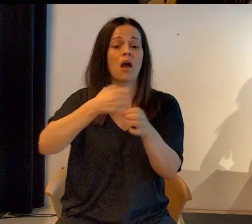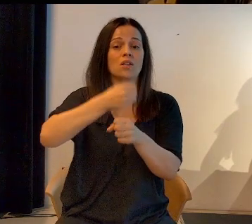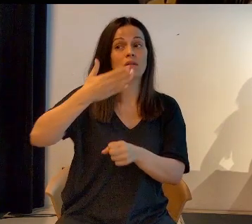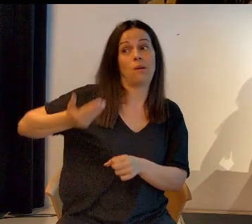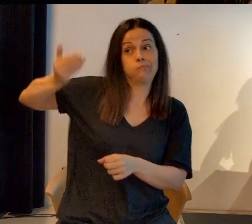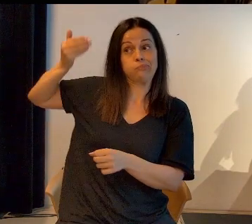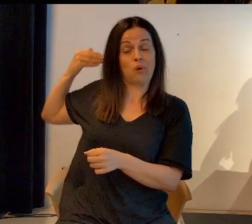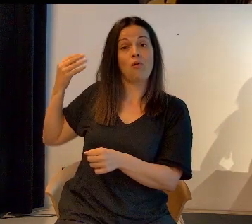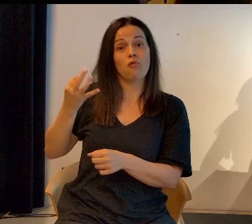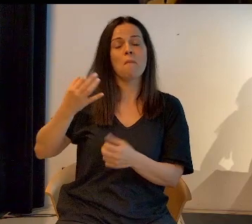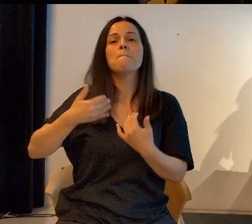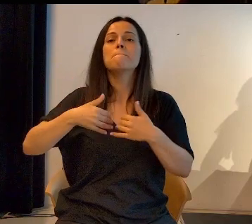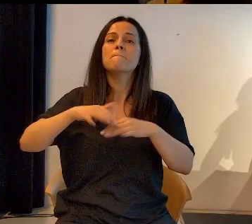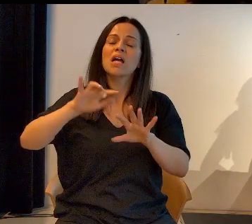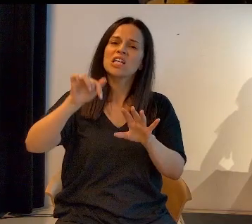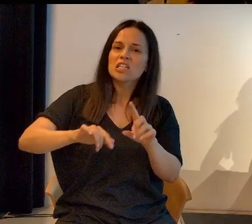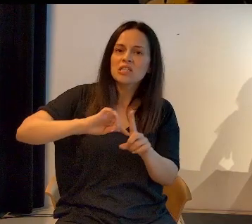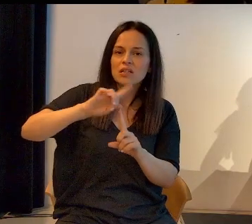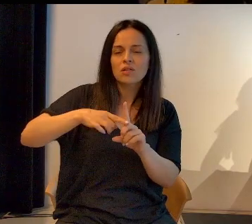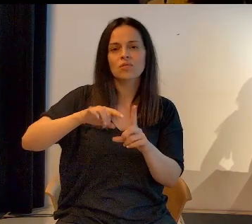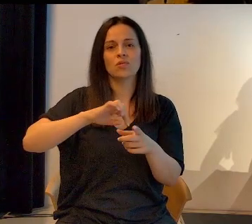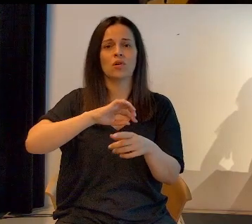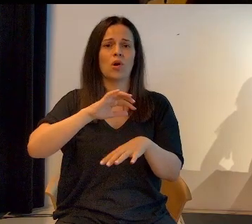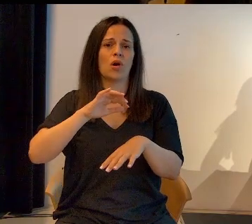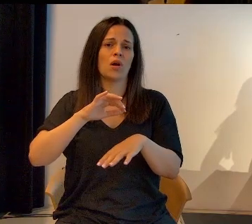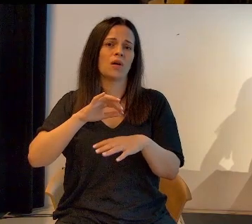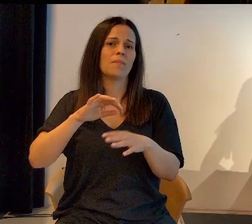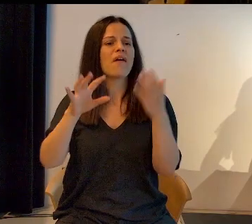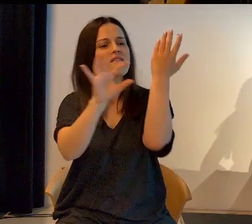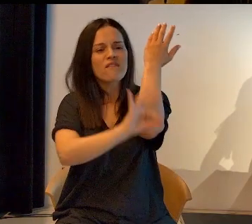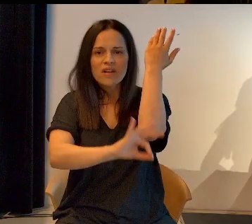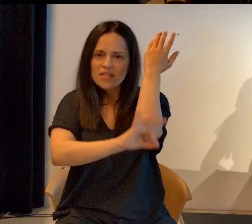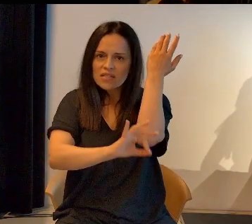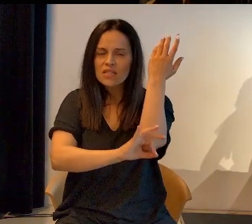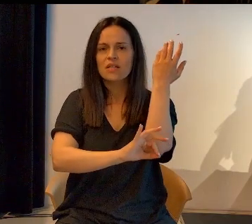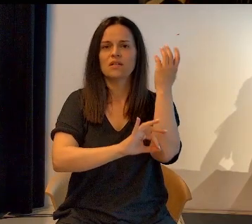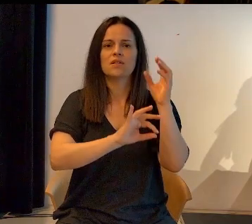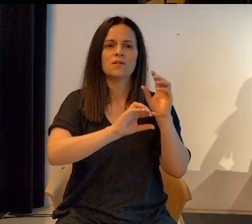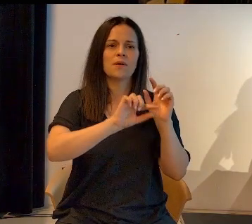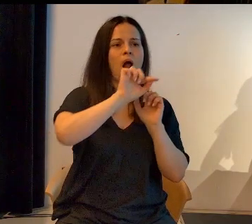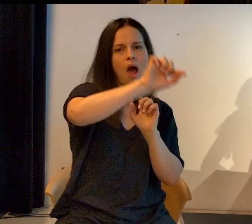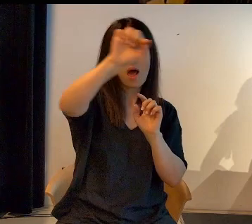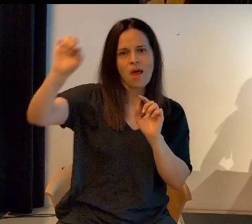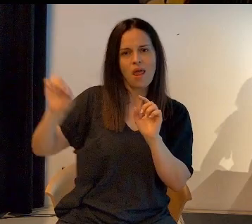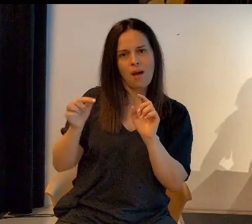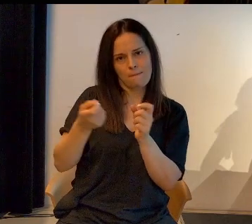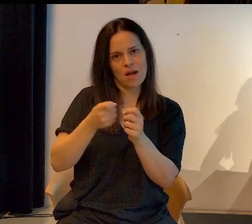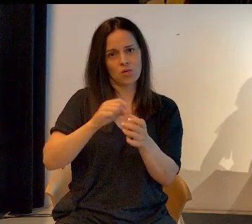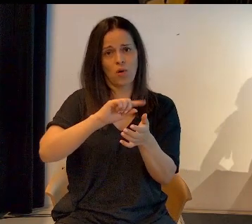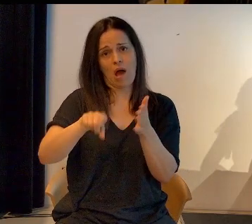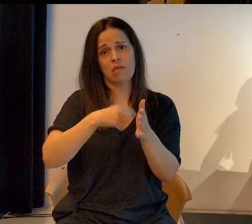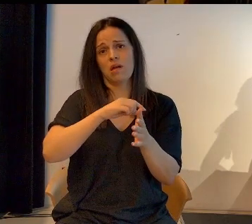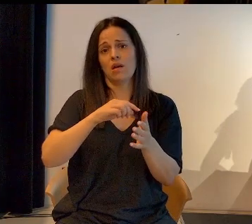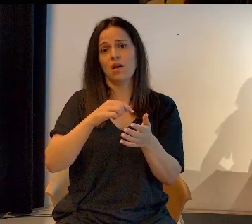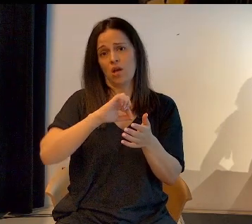tido, este ano, também nas nossas freguesias, e nas quais a Câmara apoia, com os eventos que as freguesias